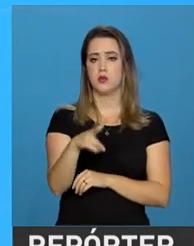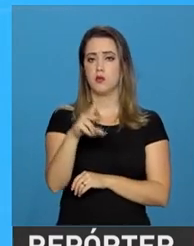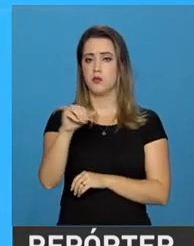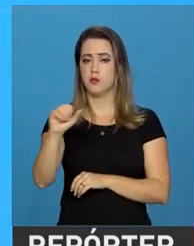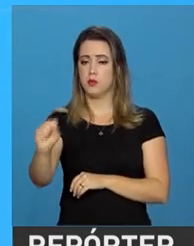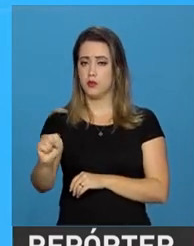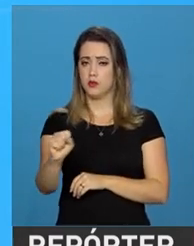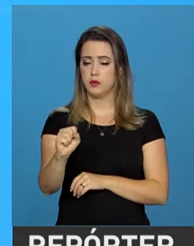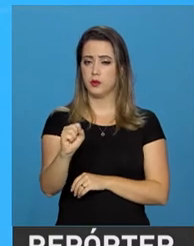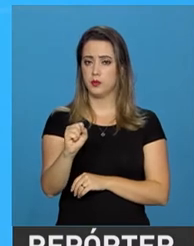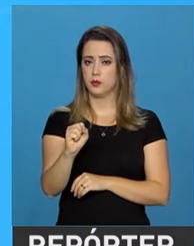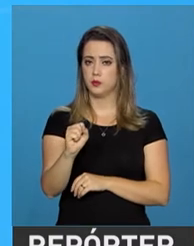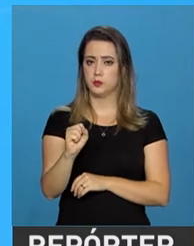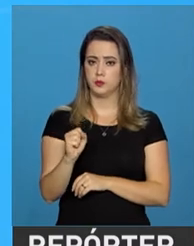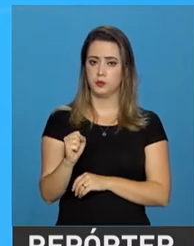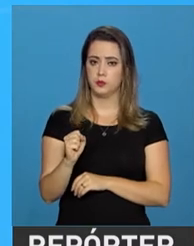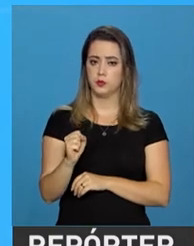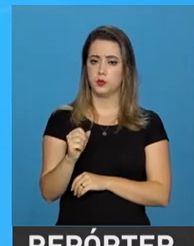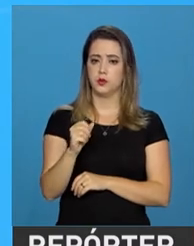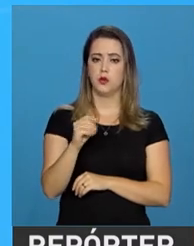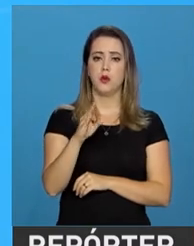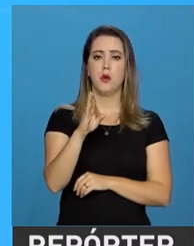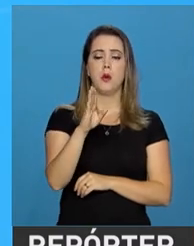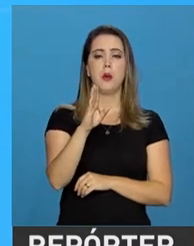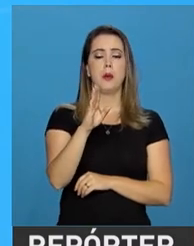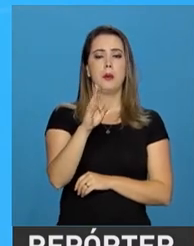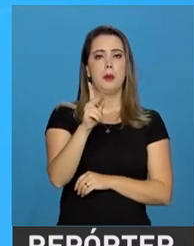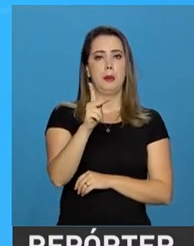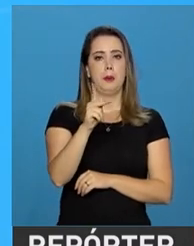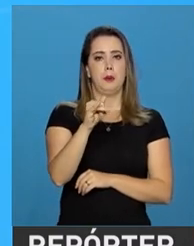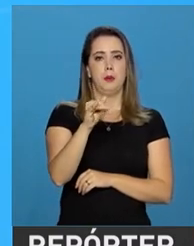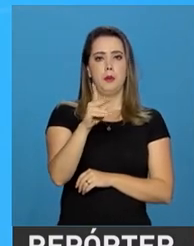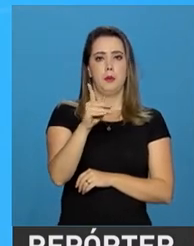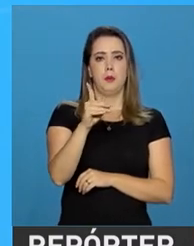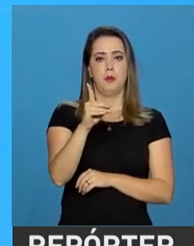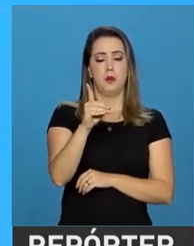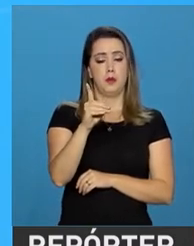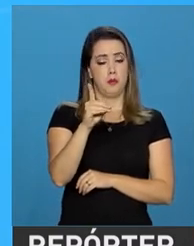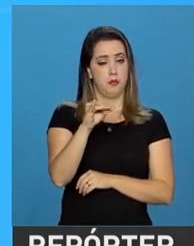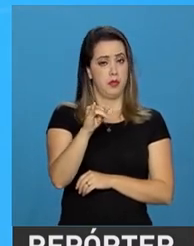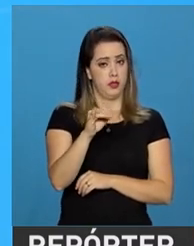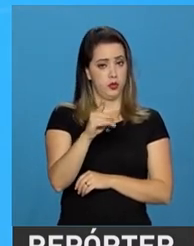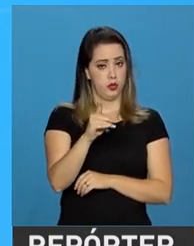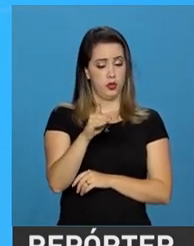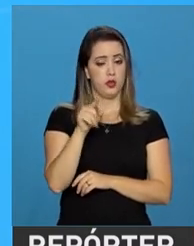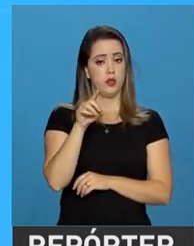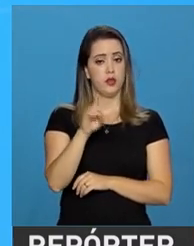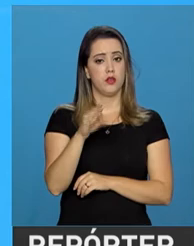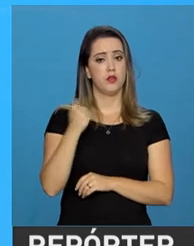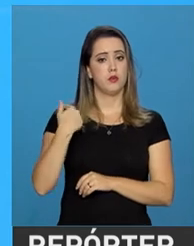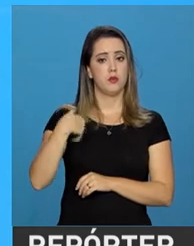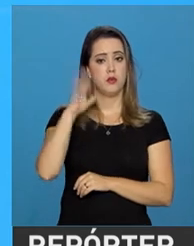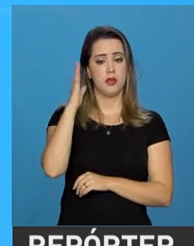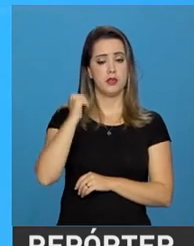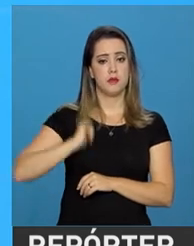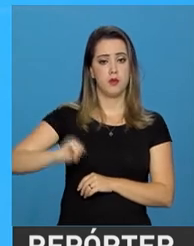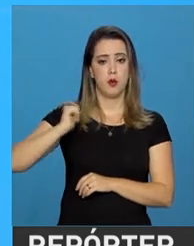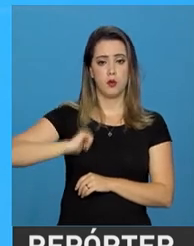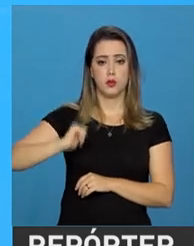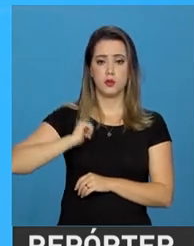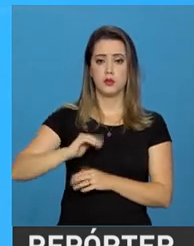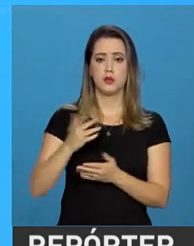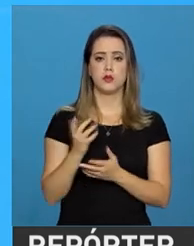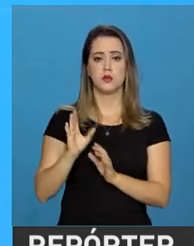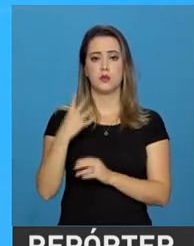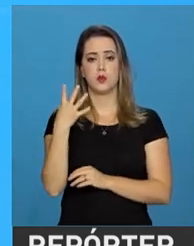vagas para o PIBID, nós não estamos falando de bolsas, porque bolsas são muito mais. Bolsas são